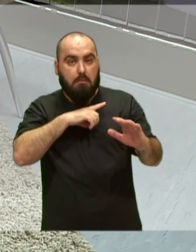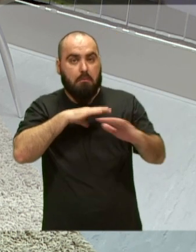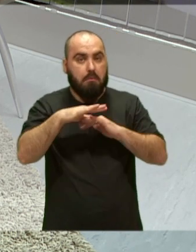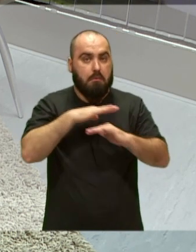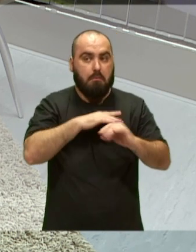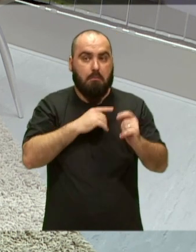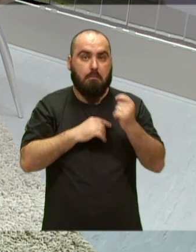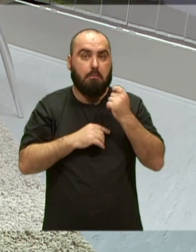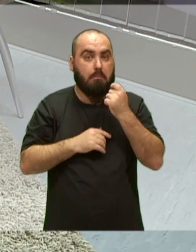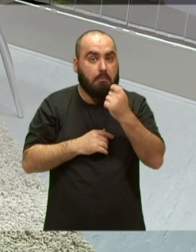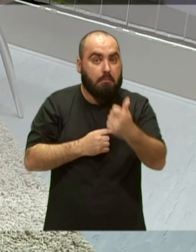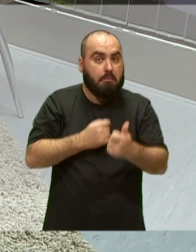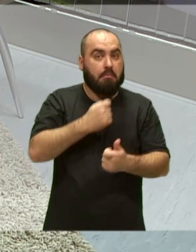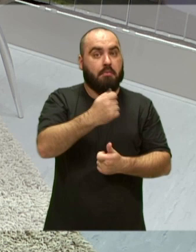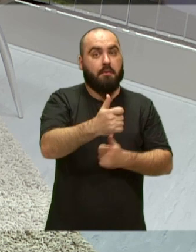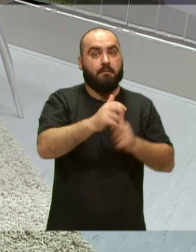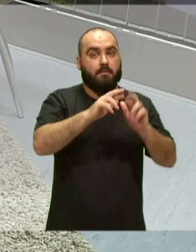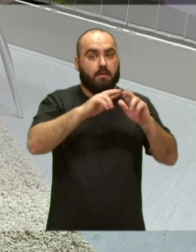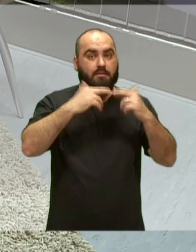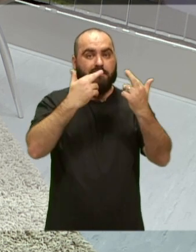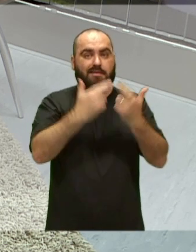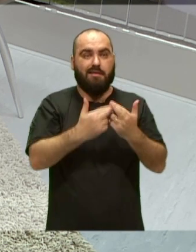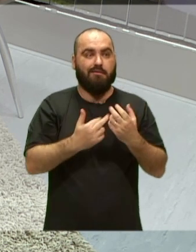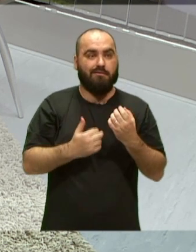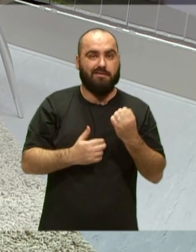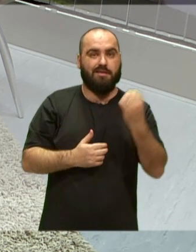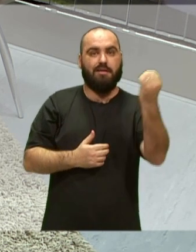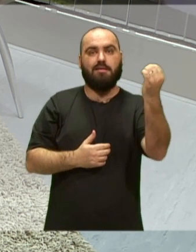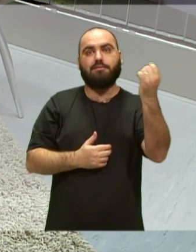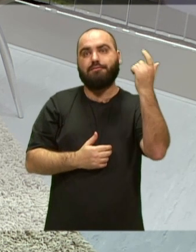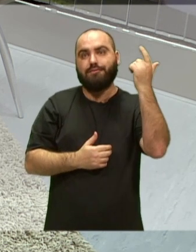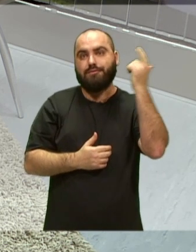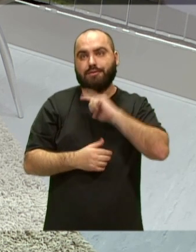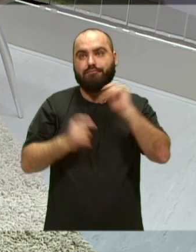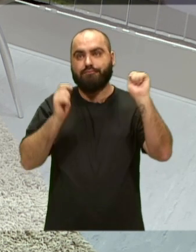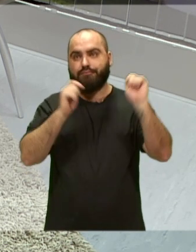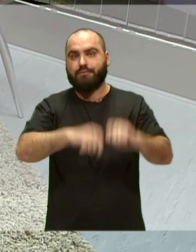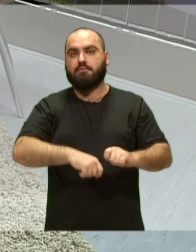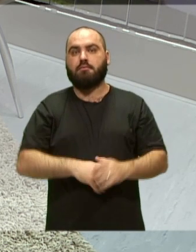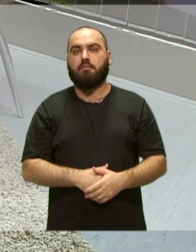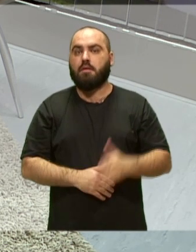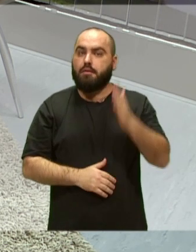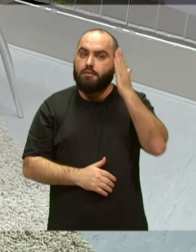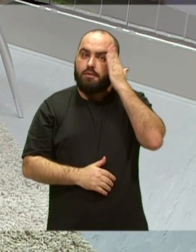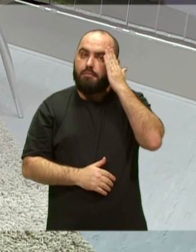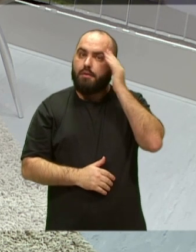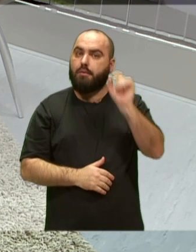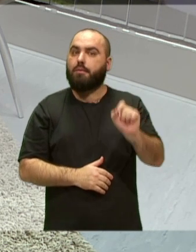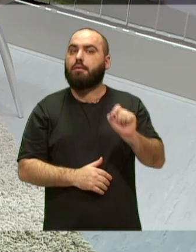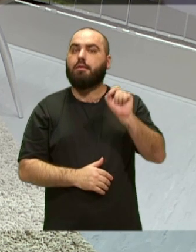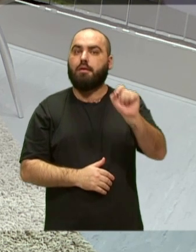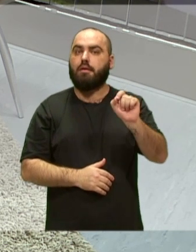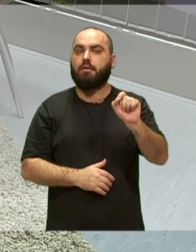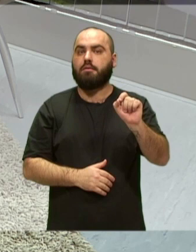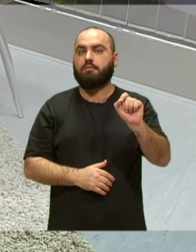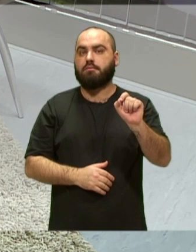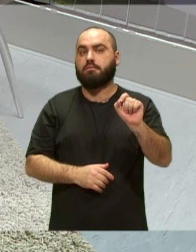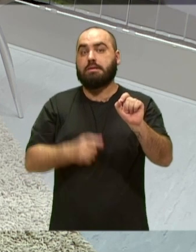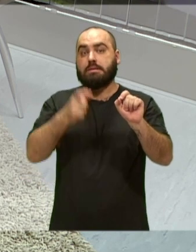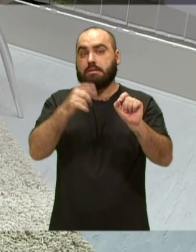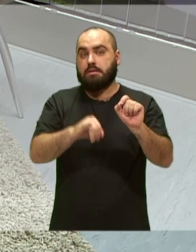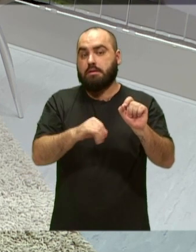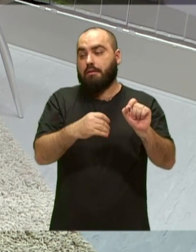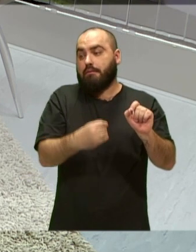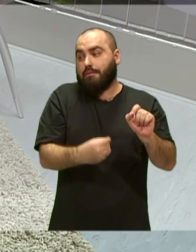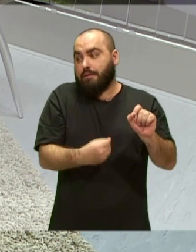de reuniões de viagens para se certificar a respeito da possibilidade de uma desestatização